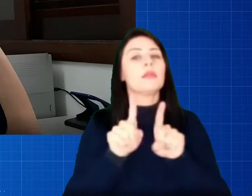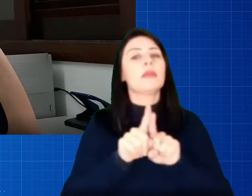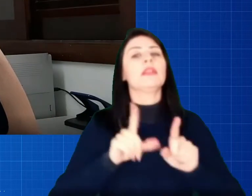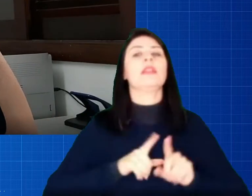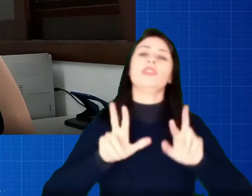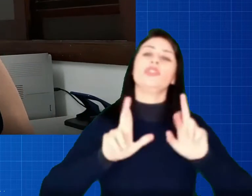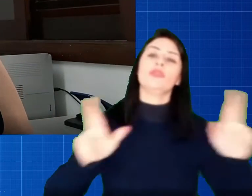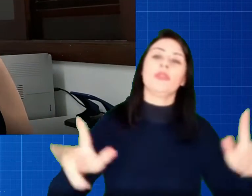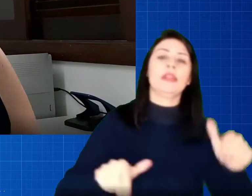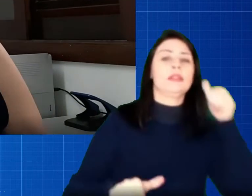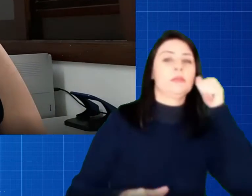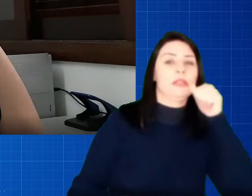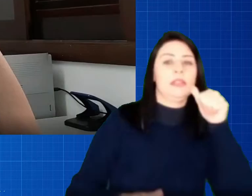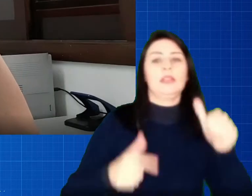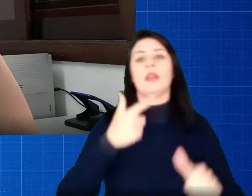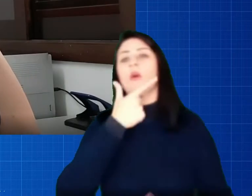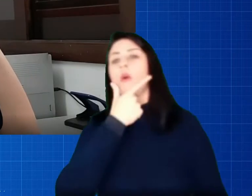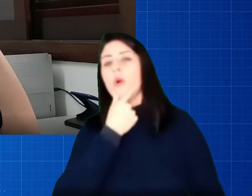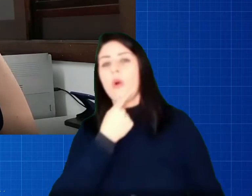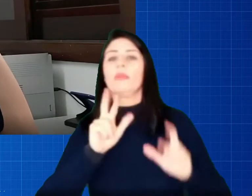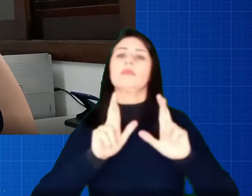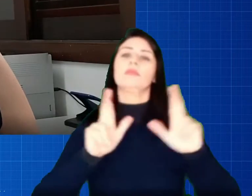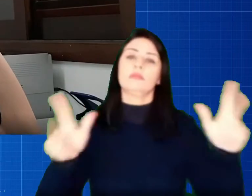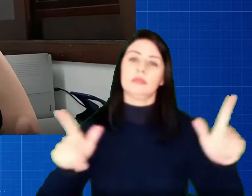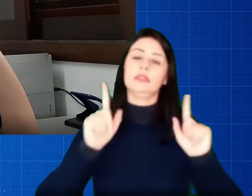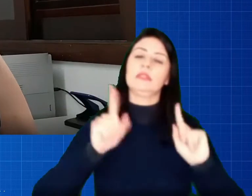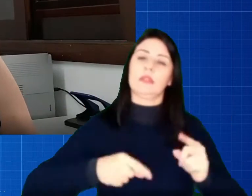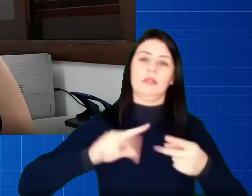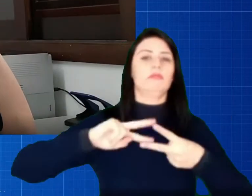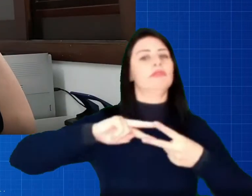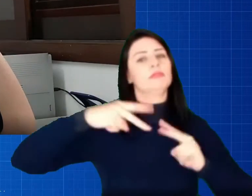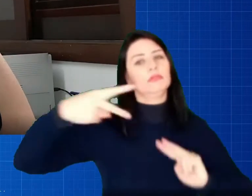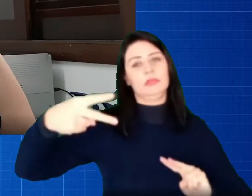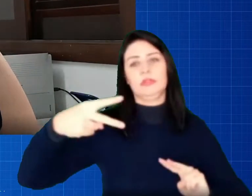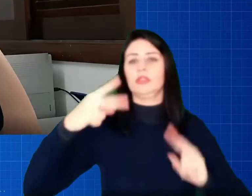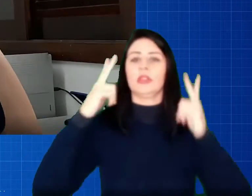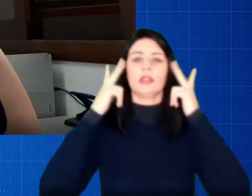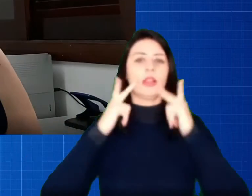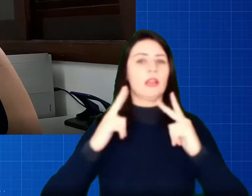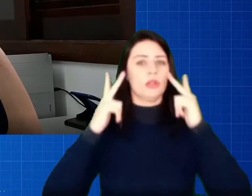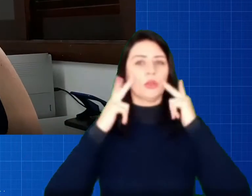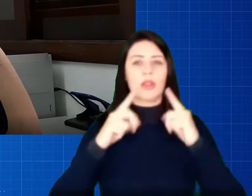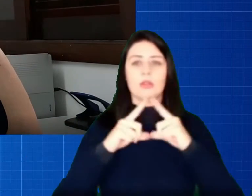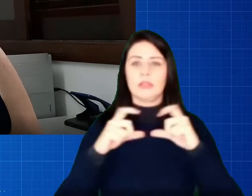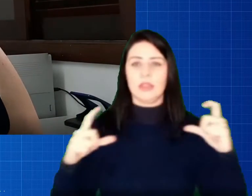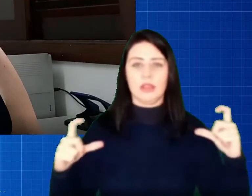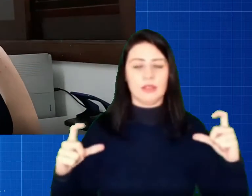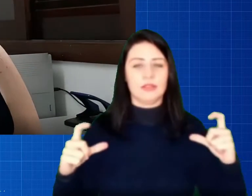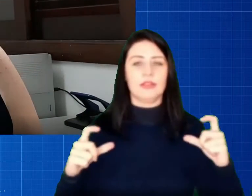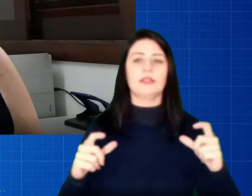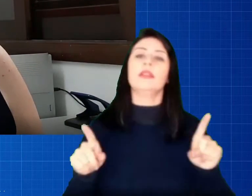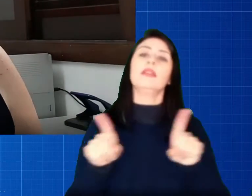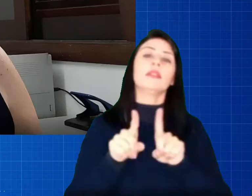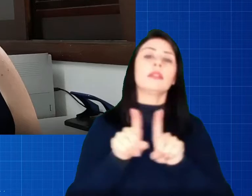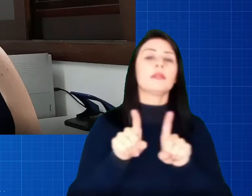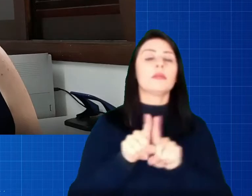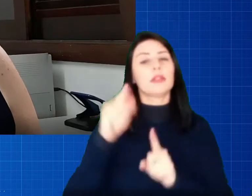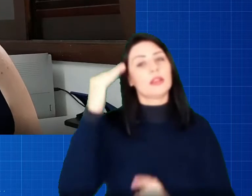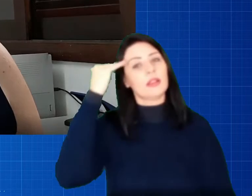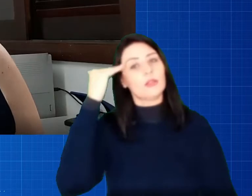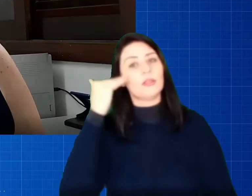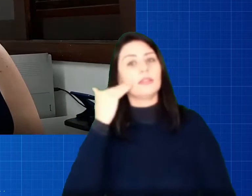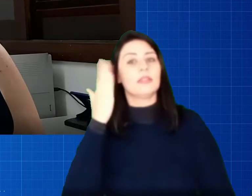existe diferença entre meninos e meninas, e que essa diferença é biológica, bem como os adolescentes